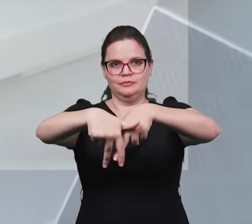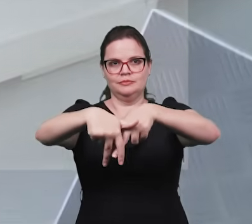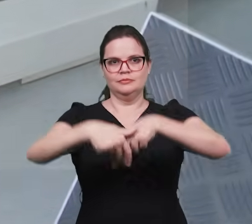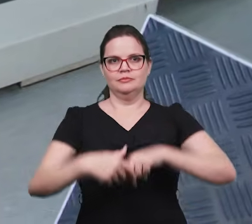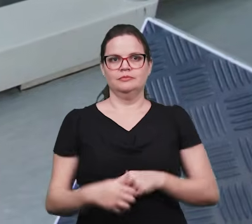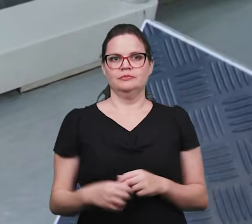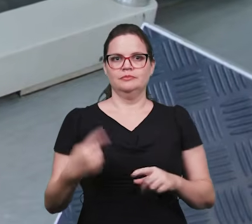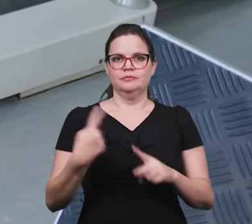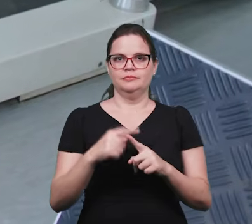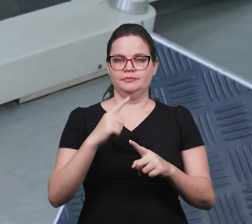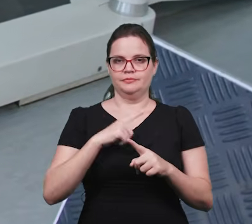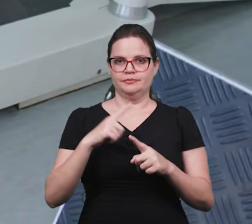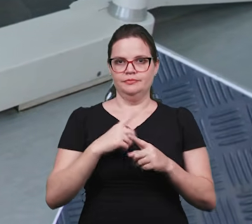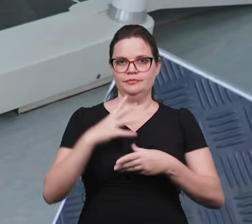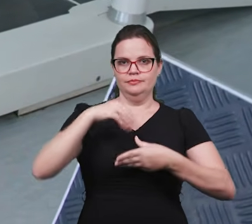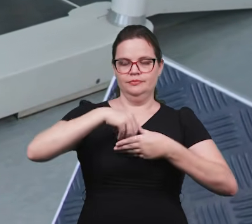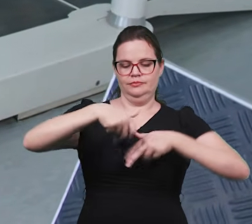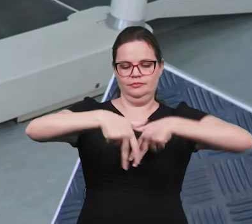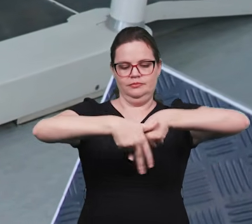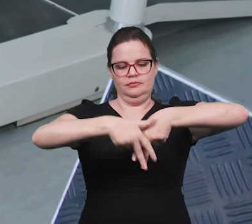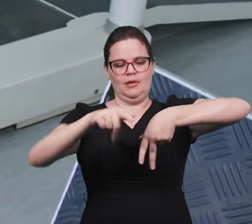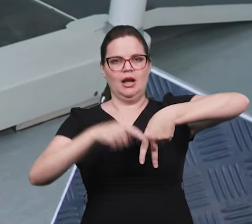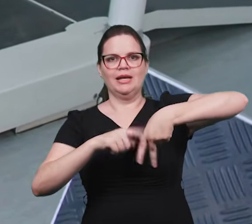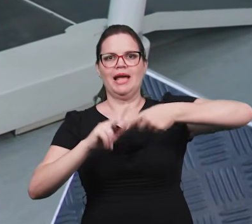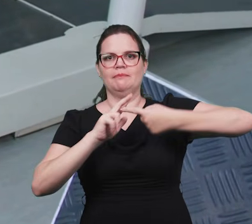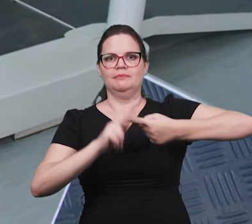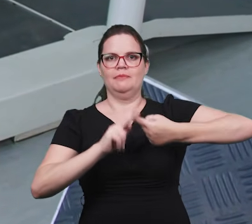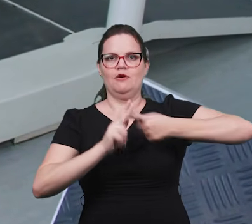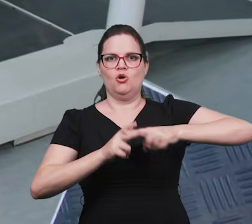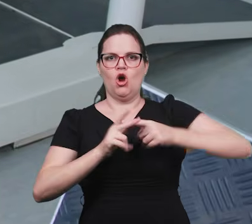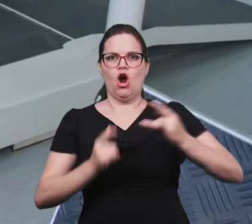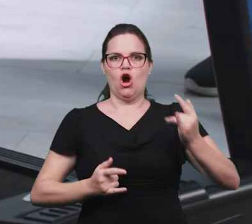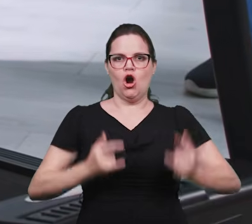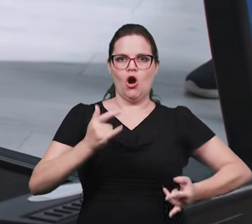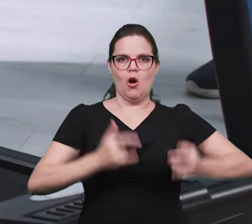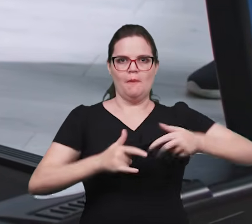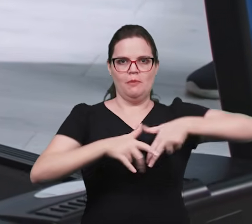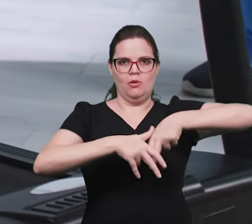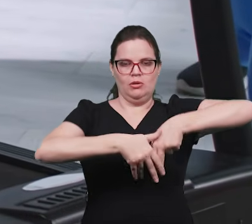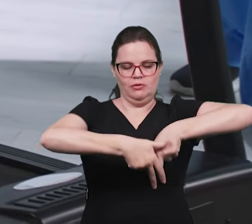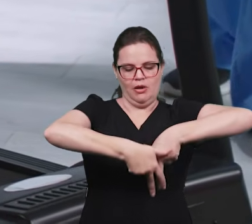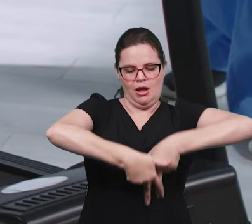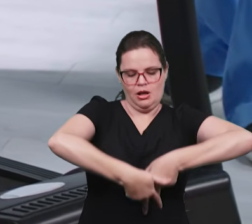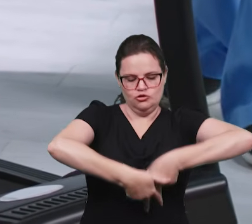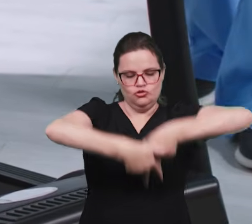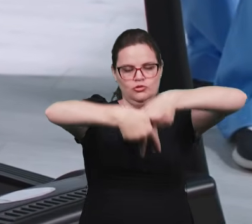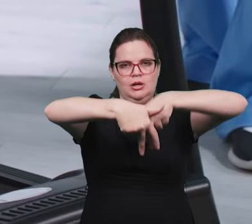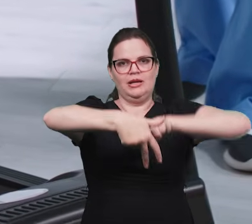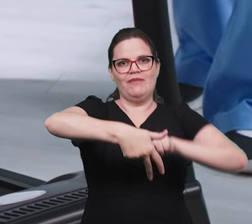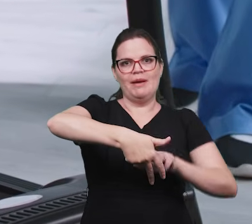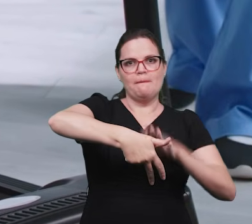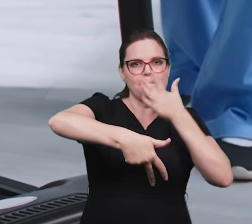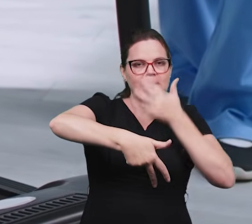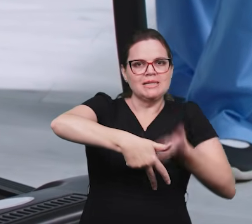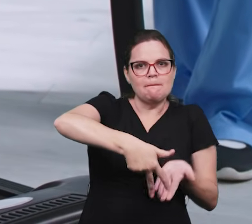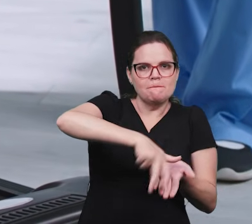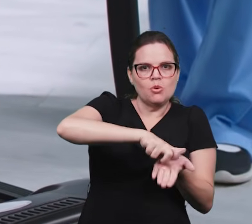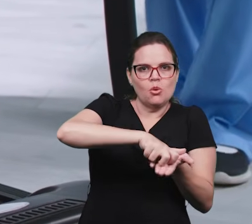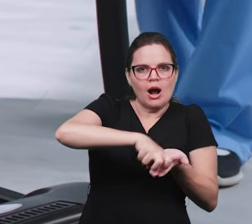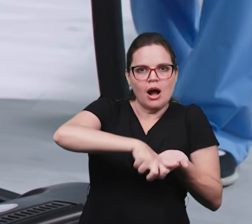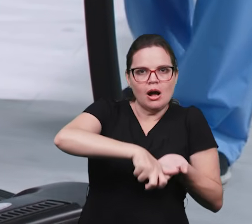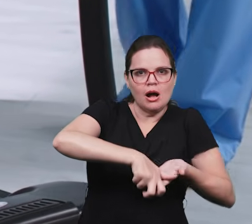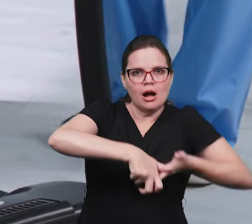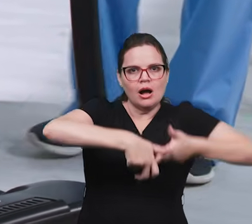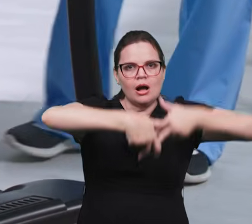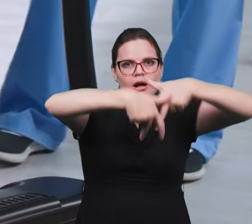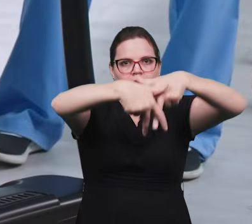parte mecânica, que é essa parte que vai fazer ele levantar. Ele vai unir a parte robótica, que vai identificar